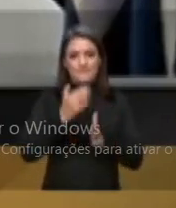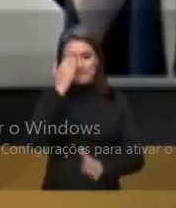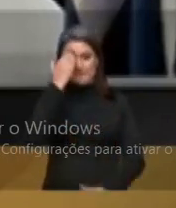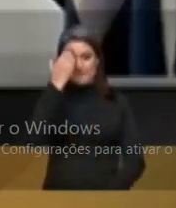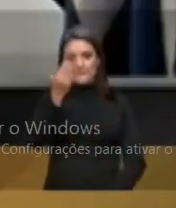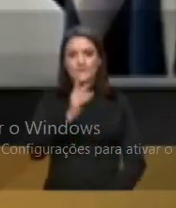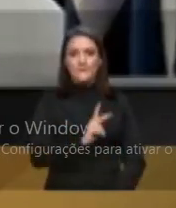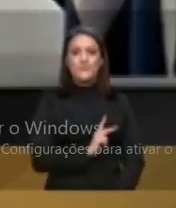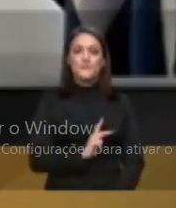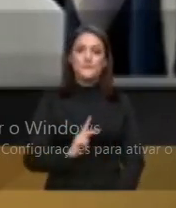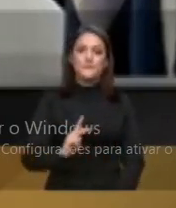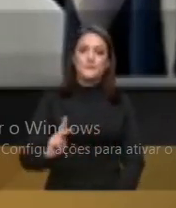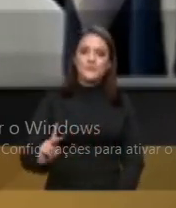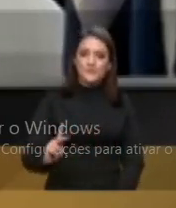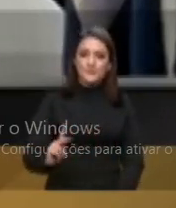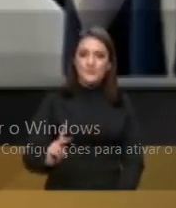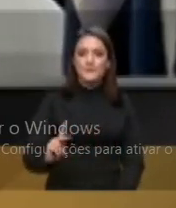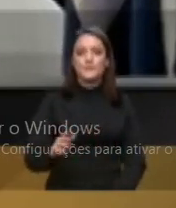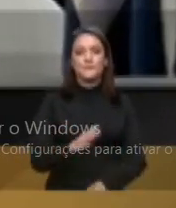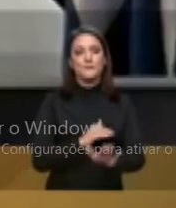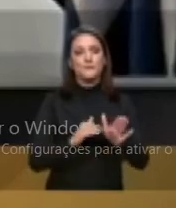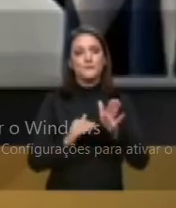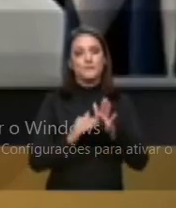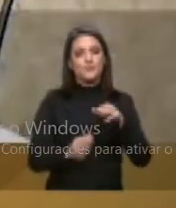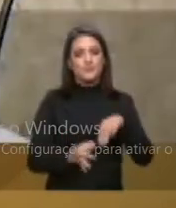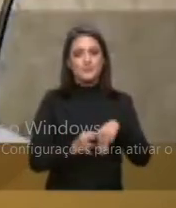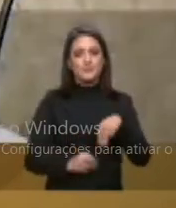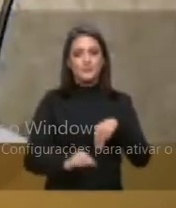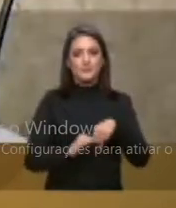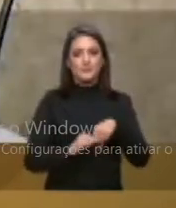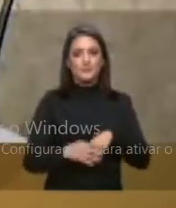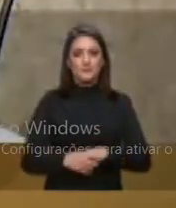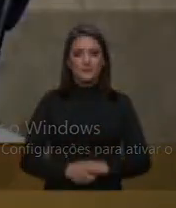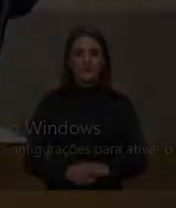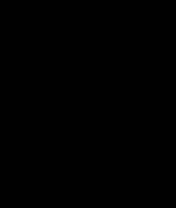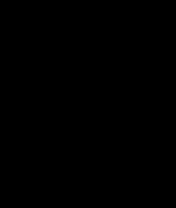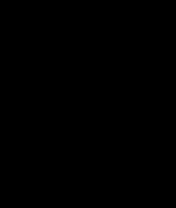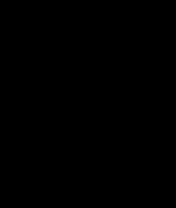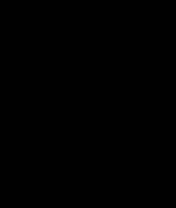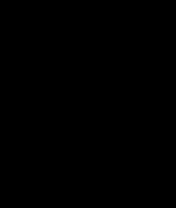para o fundo partidário. Muito obrigado, senhor presidente, senhoras ministras e senhores ministros.